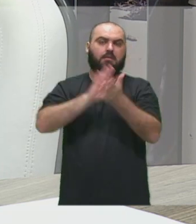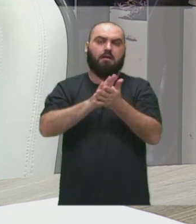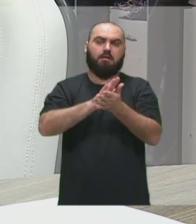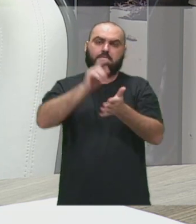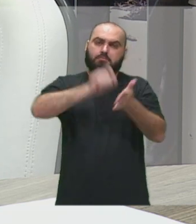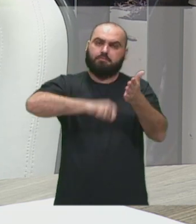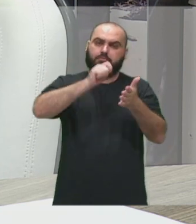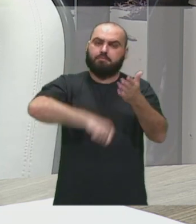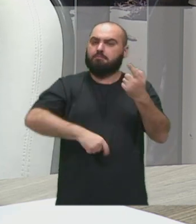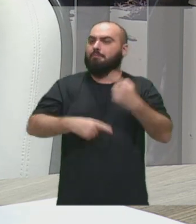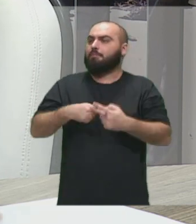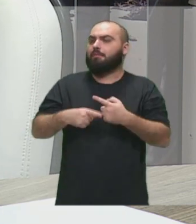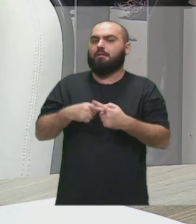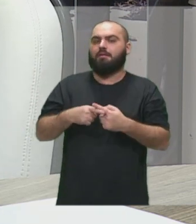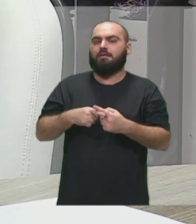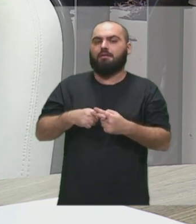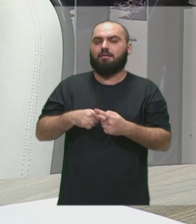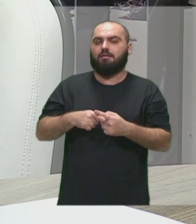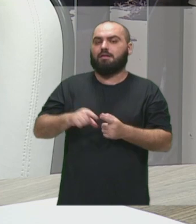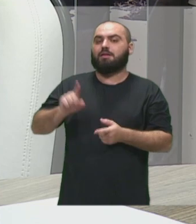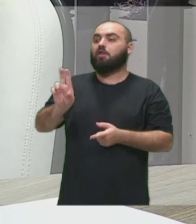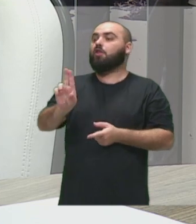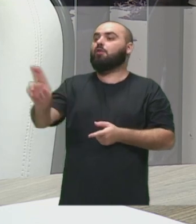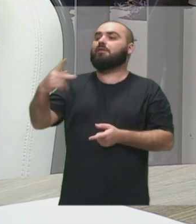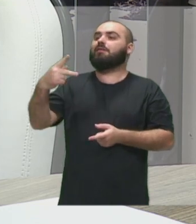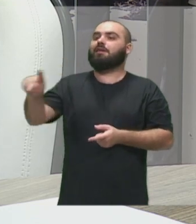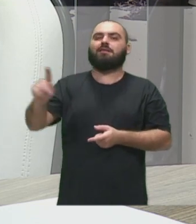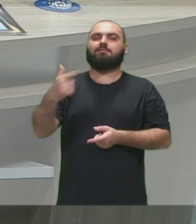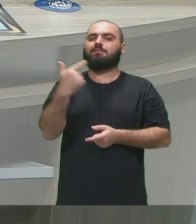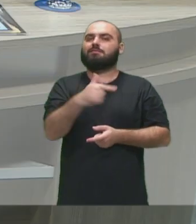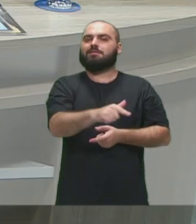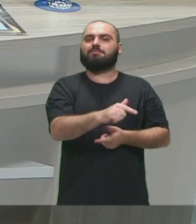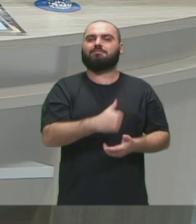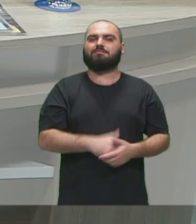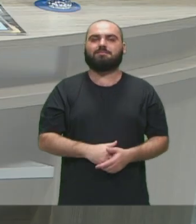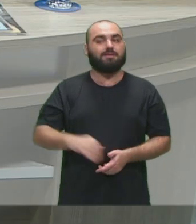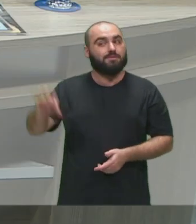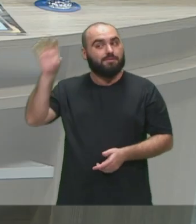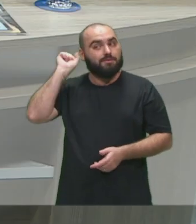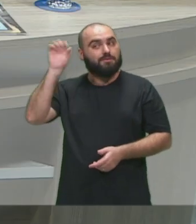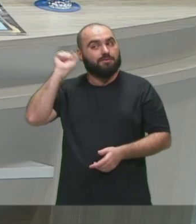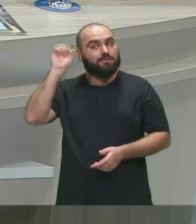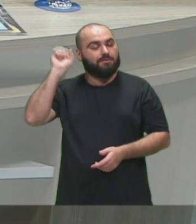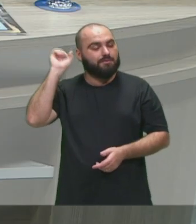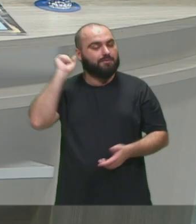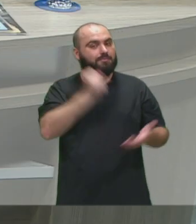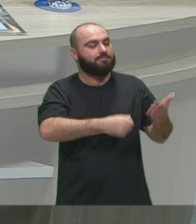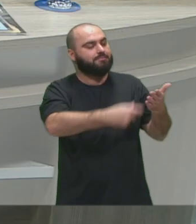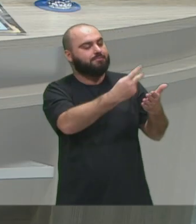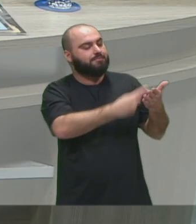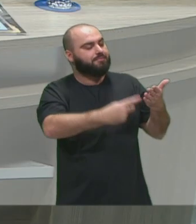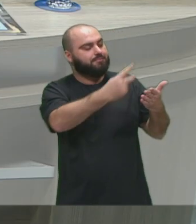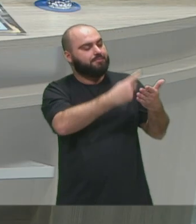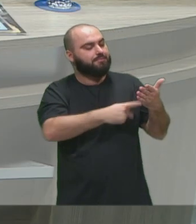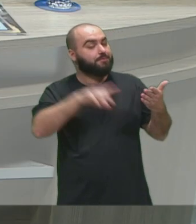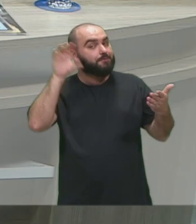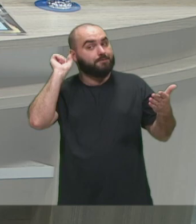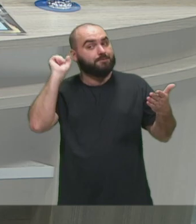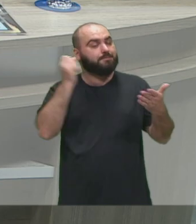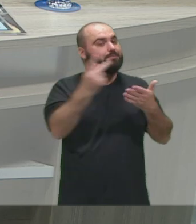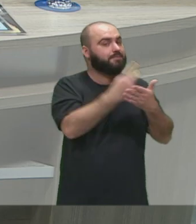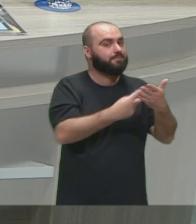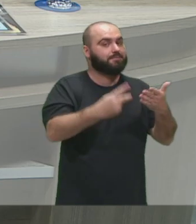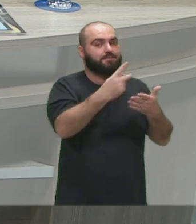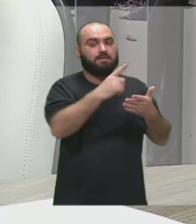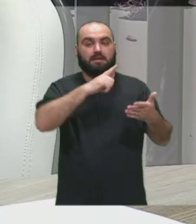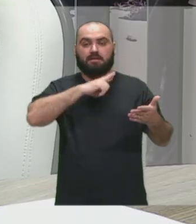escrito, porque elas não estão sendo citadas. É de forma lúdica que eu coloquei as histórias na obra. Sim. Então, tem uma